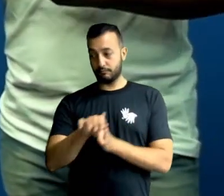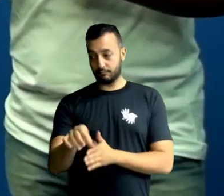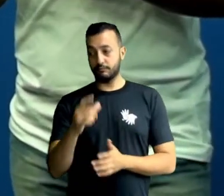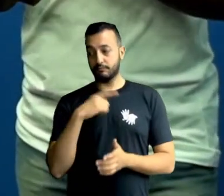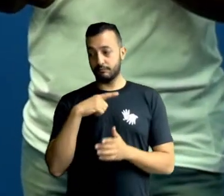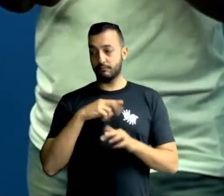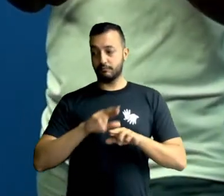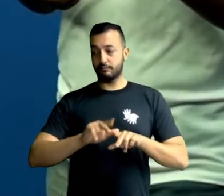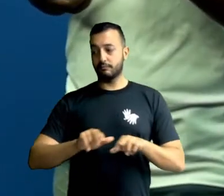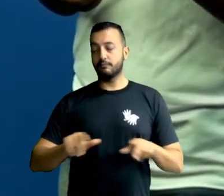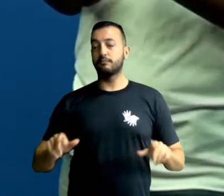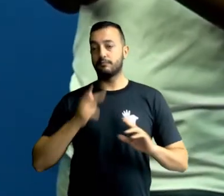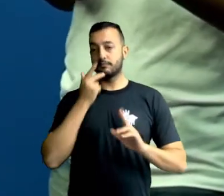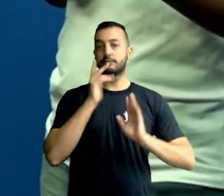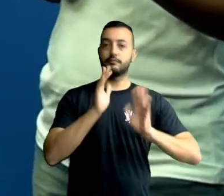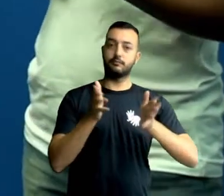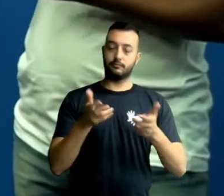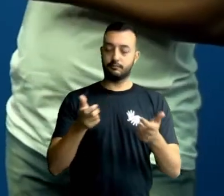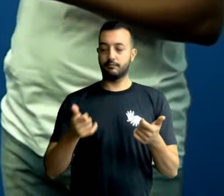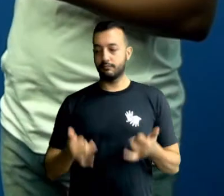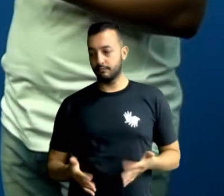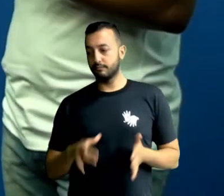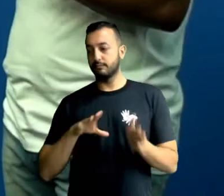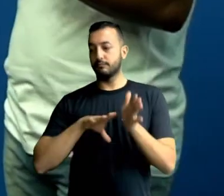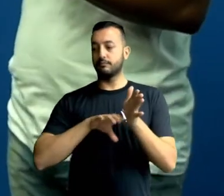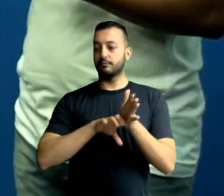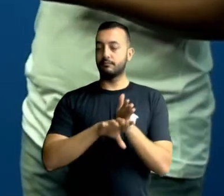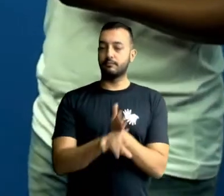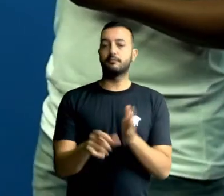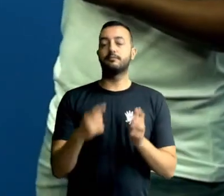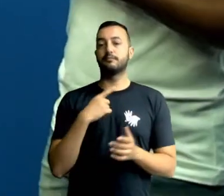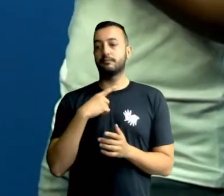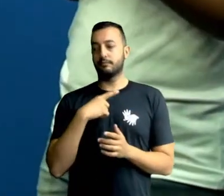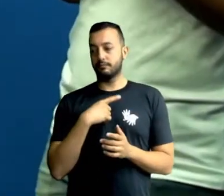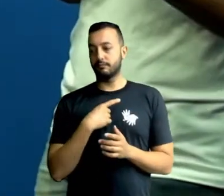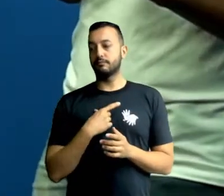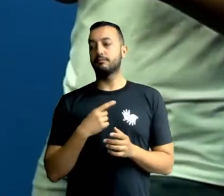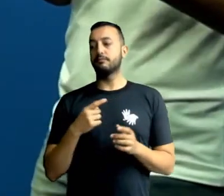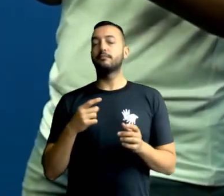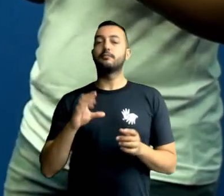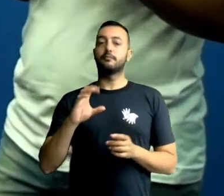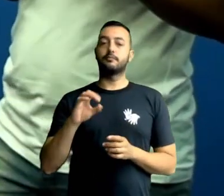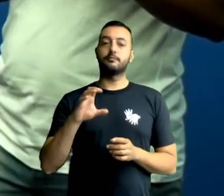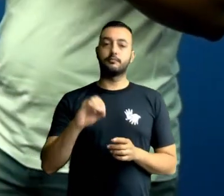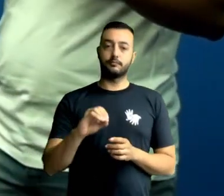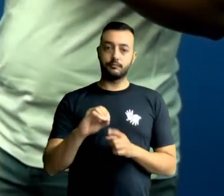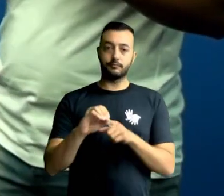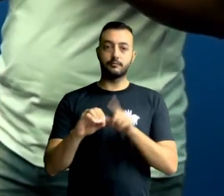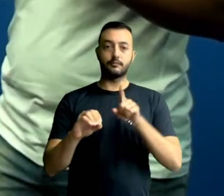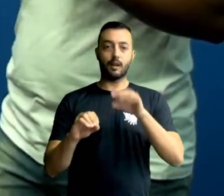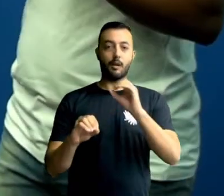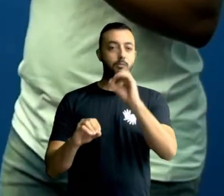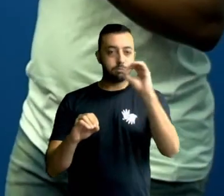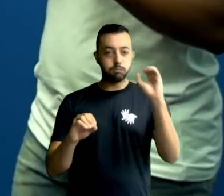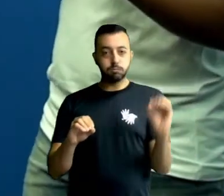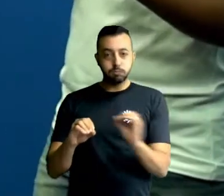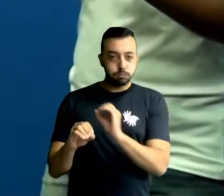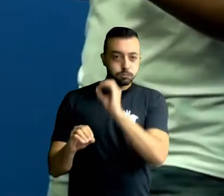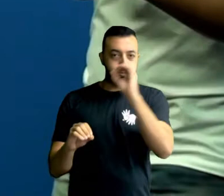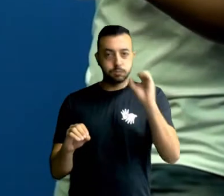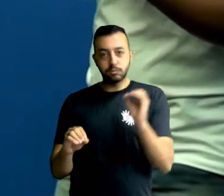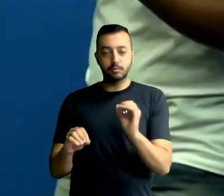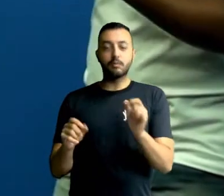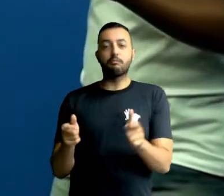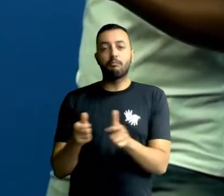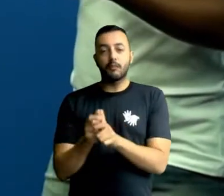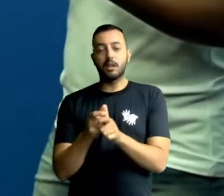bactérias possuem diversas formas, como eu falei para vocês. Nós temos bactérias em formas de cocos, que são pequenas bolinhas, são chamadas